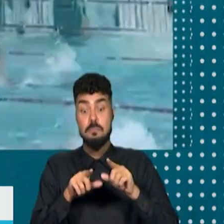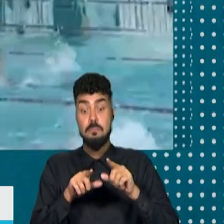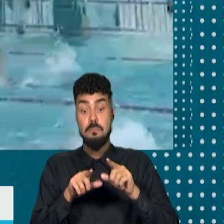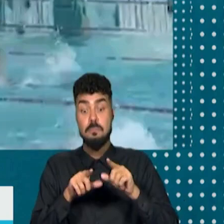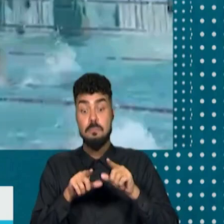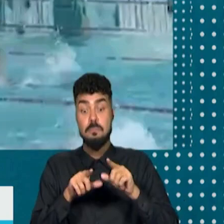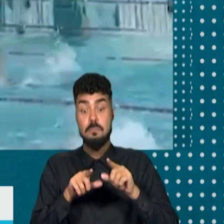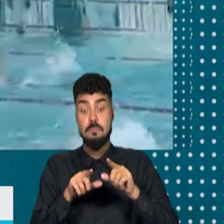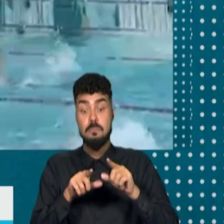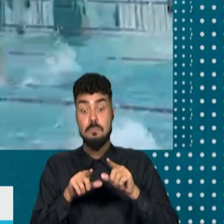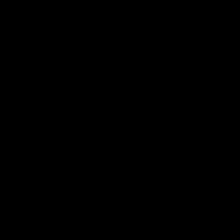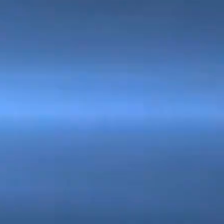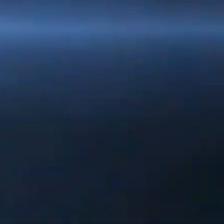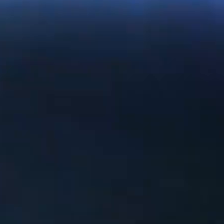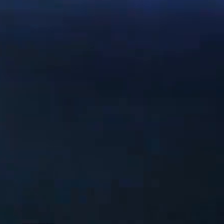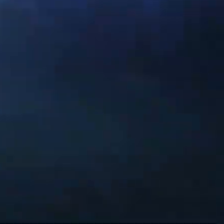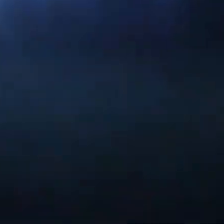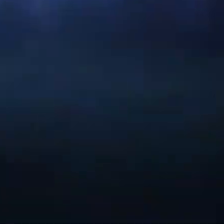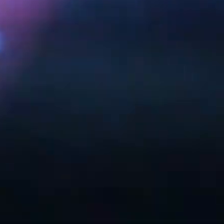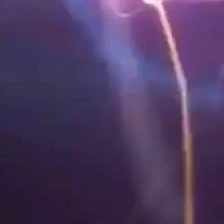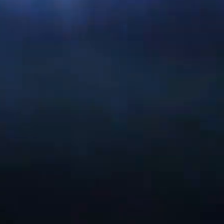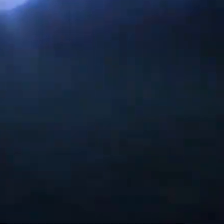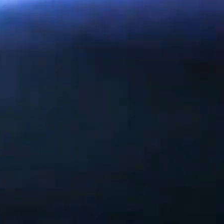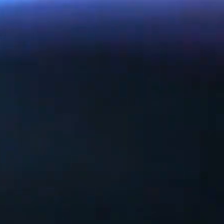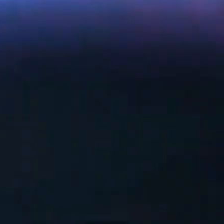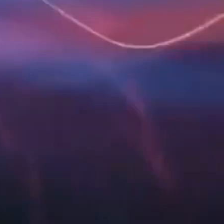está bem próximo aí do alto rendimento.